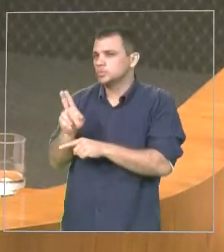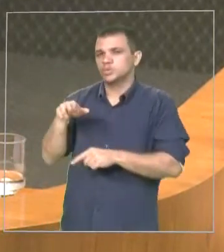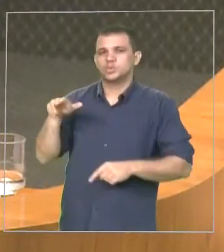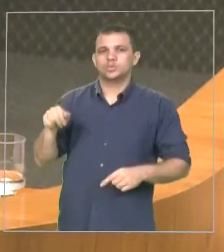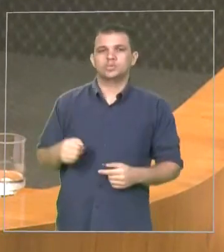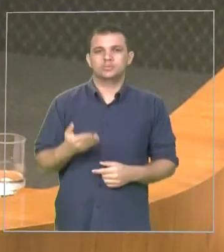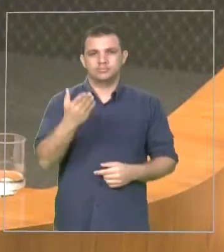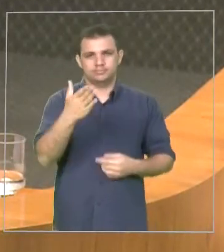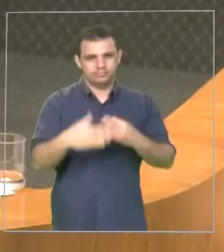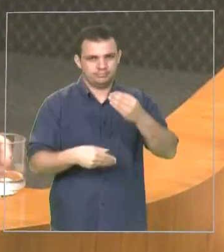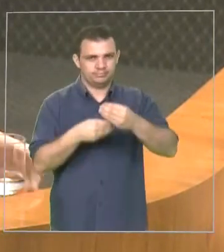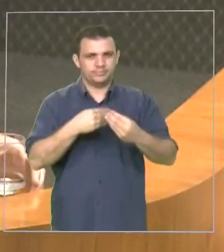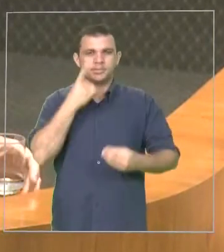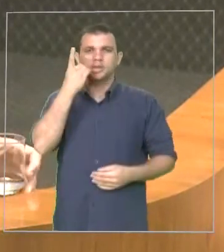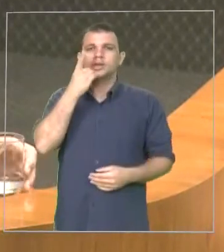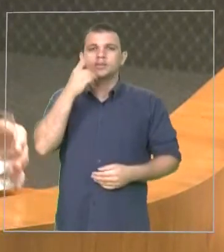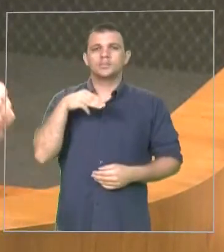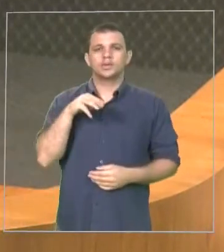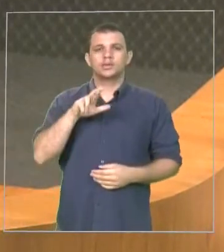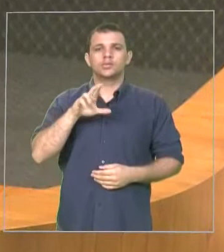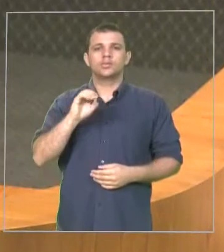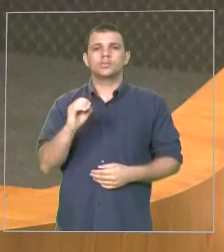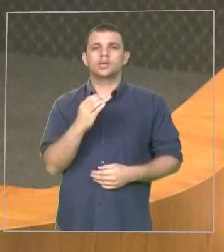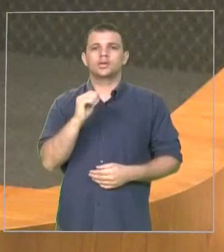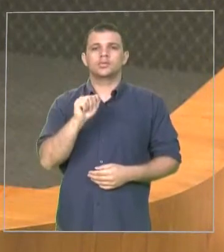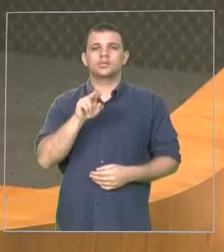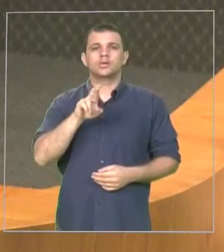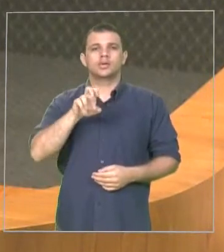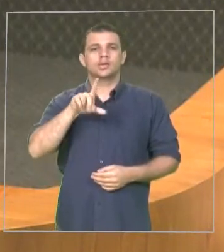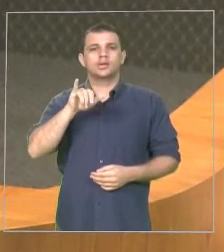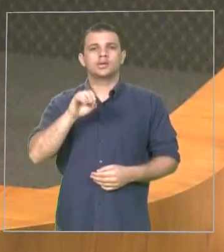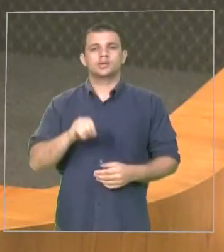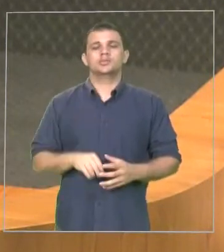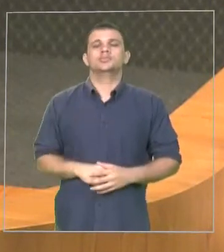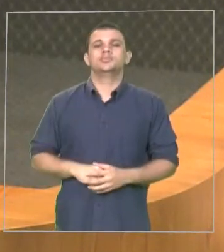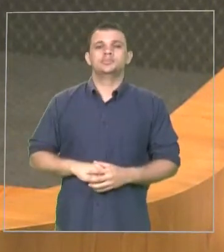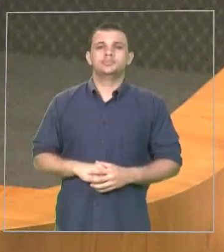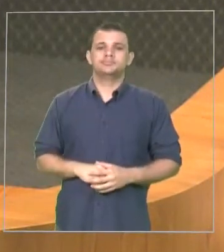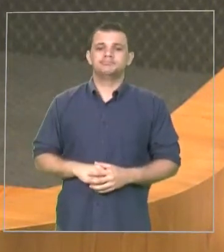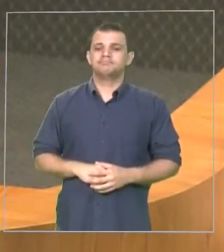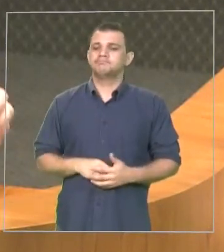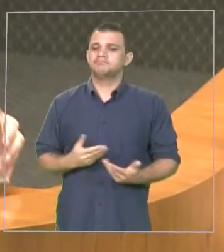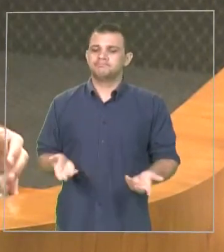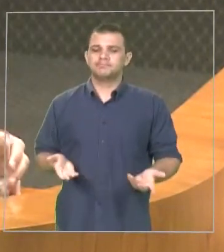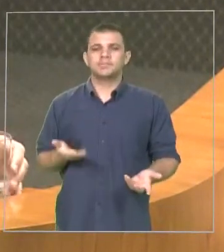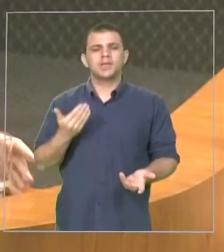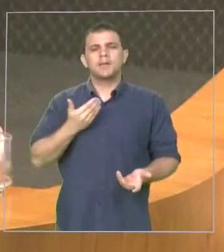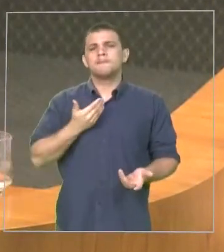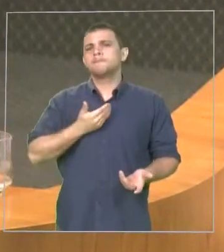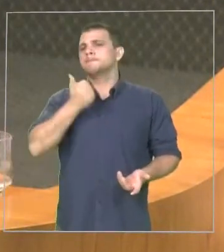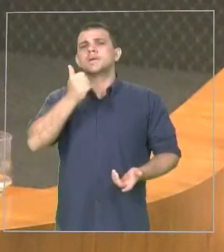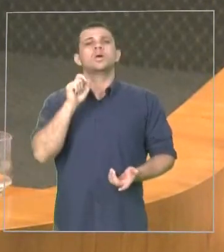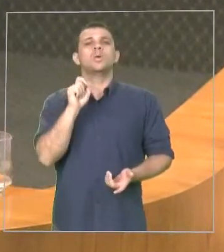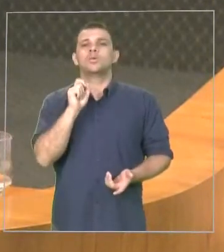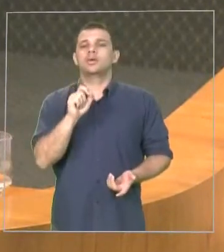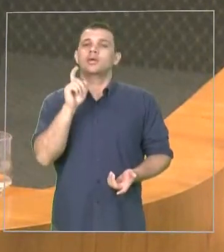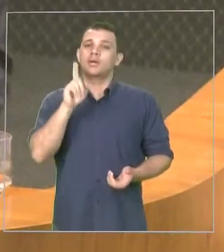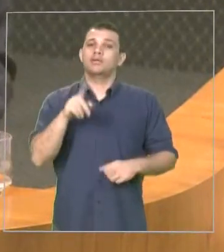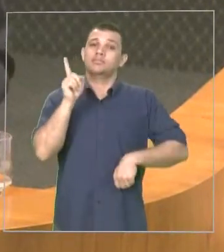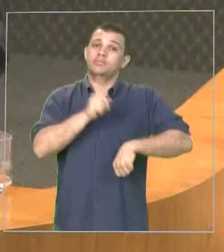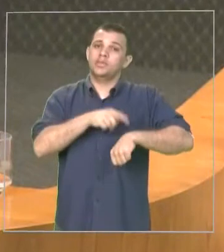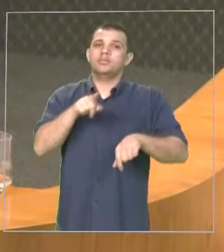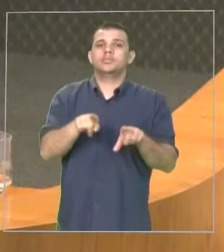Aurélio. Nada melhor do que o tempo e a verdade para se sobrepor